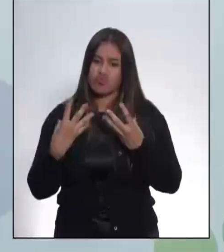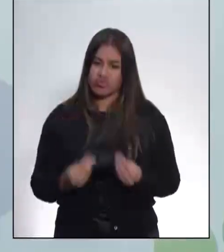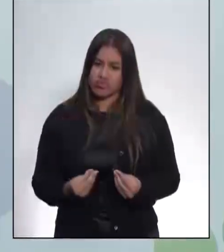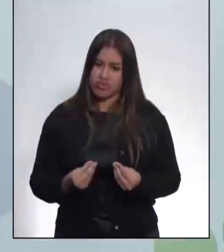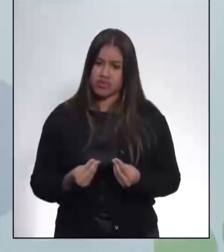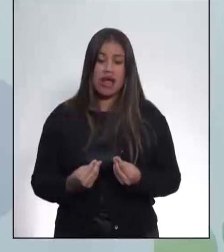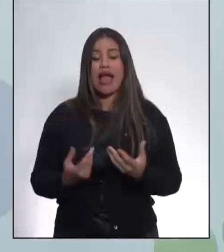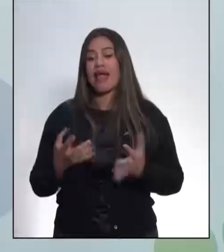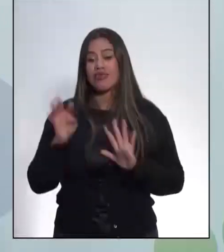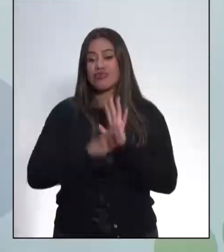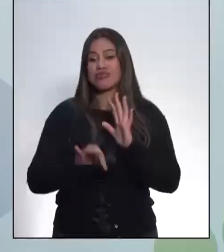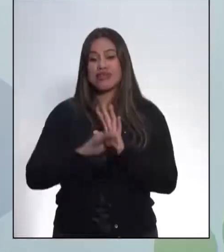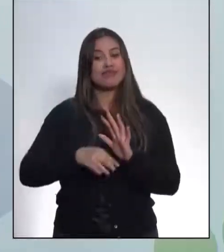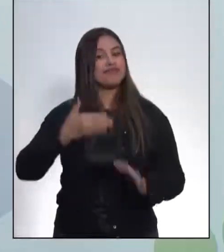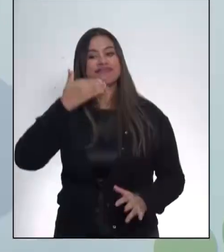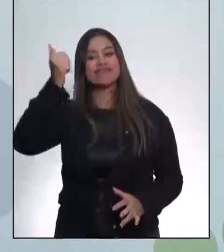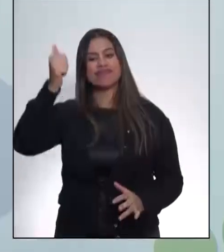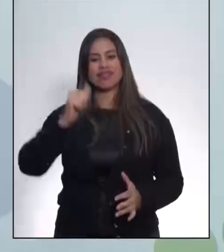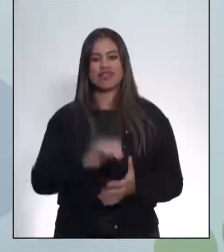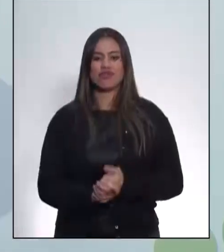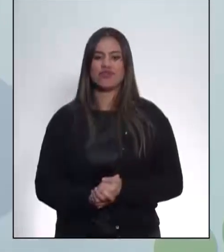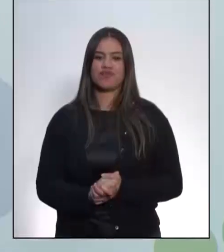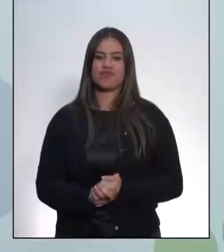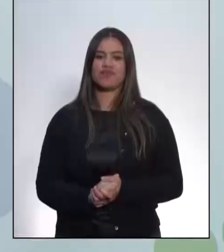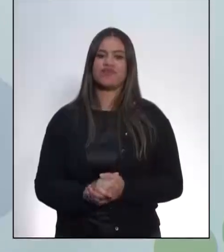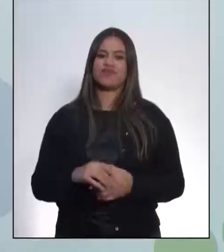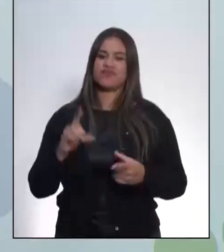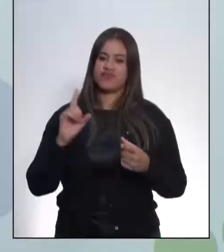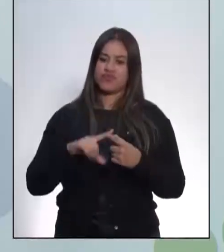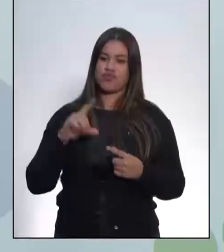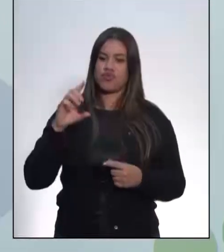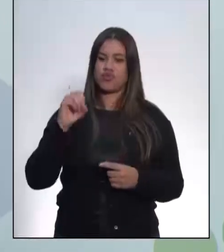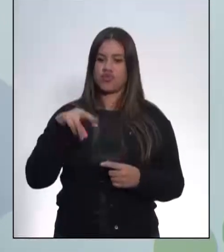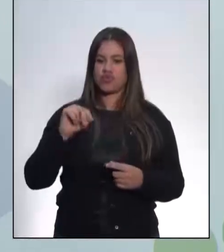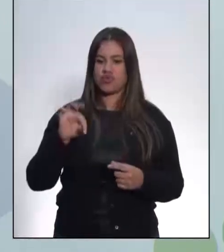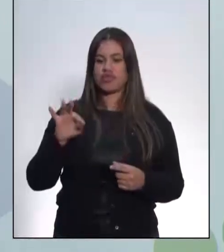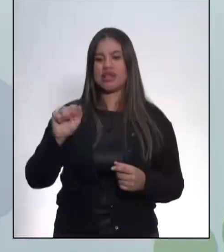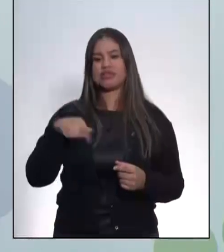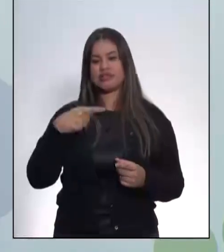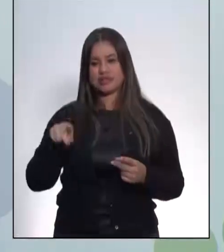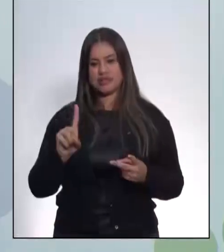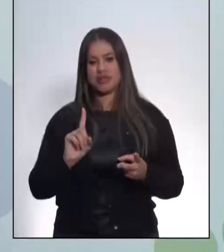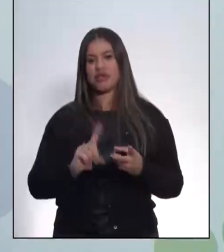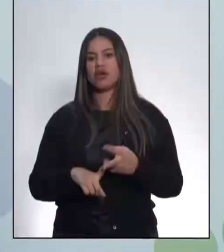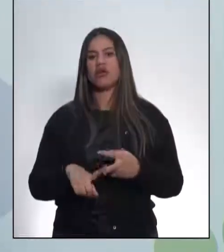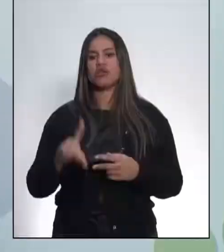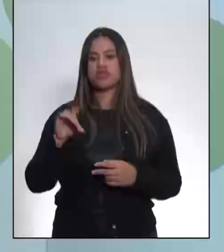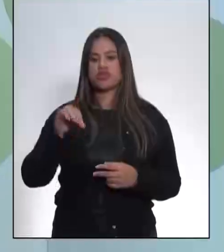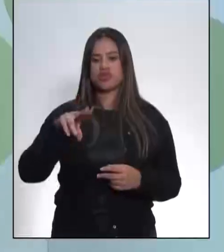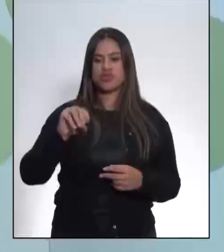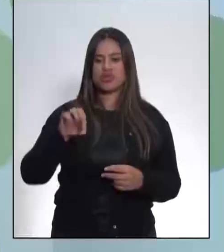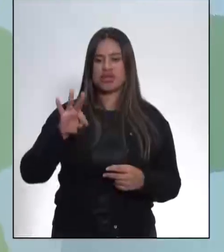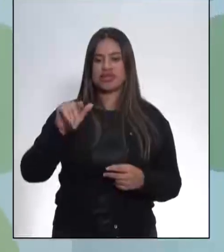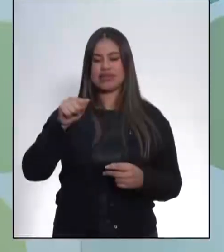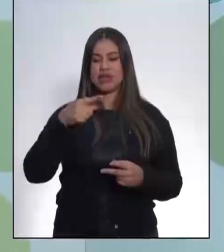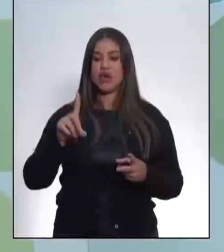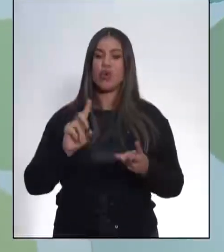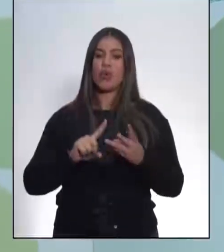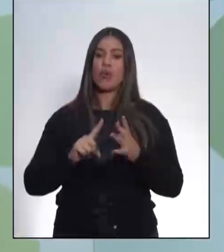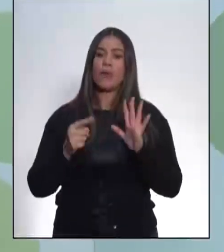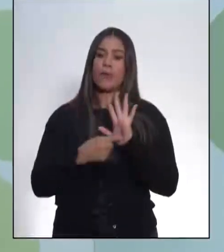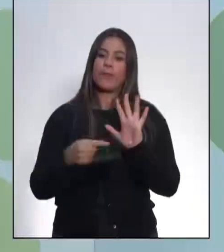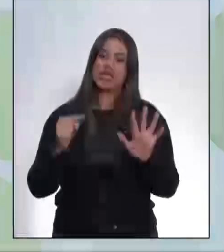interessante fica a minha interpretação de texto. Conotação e denotação, metáforas, tá certo? Campo semântico. Outra coisa que ele pode usar, o